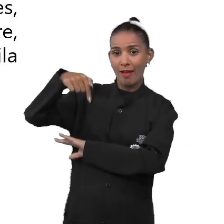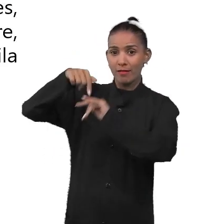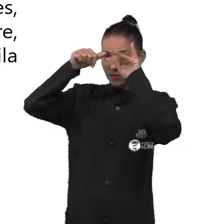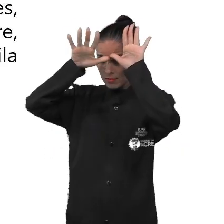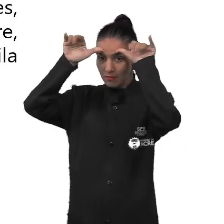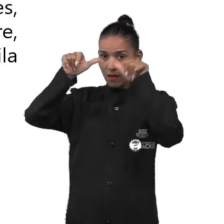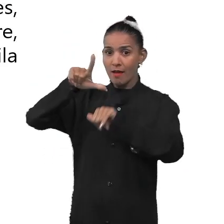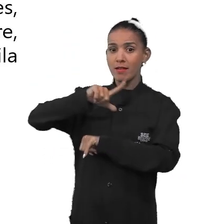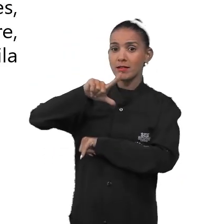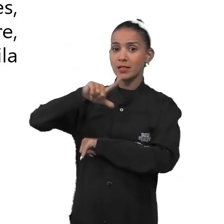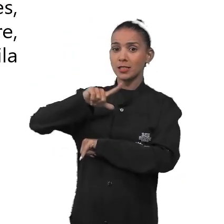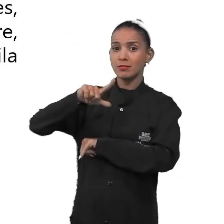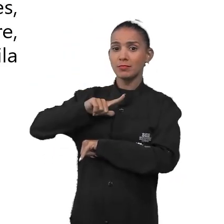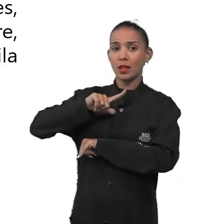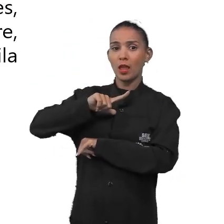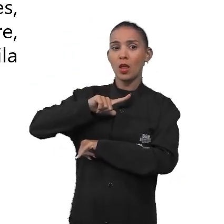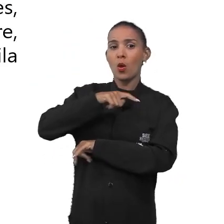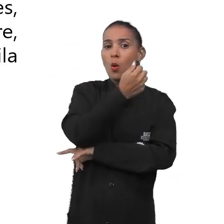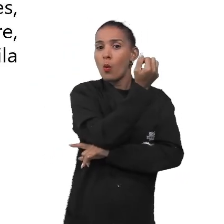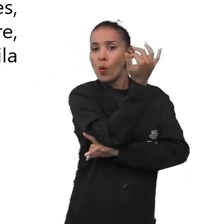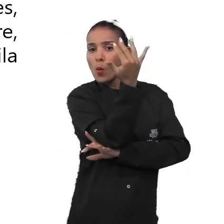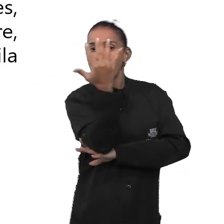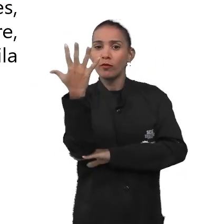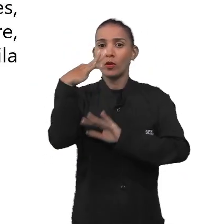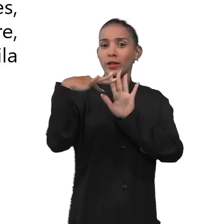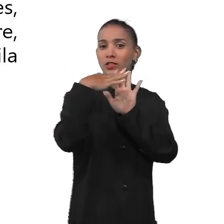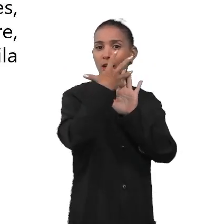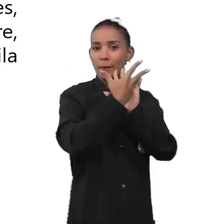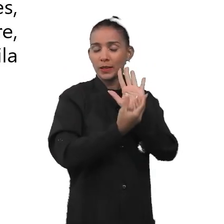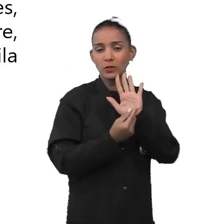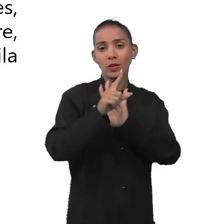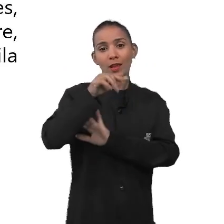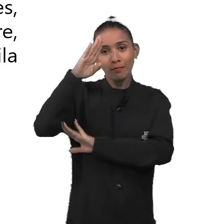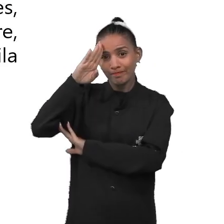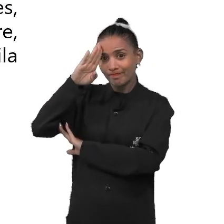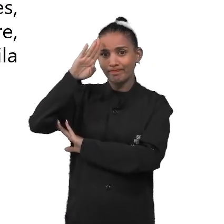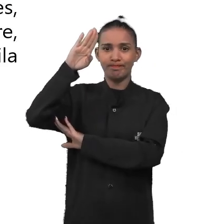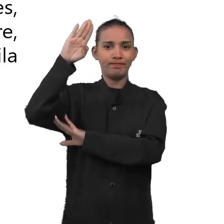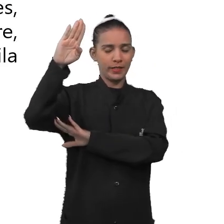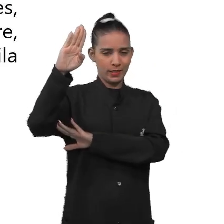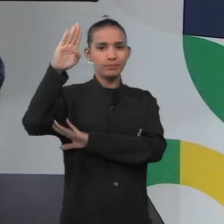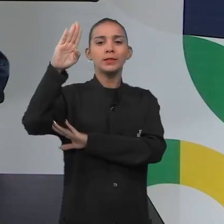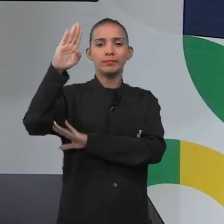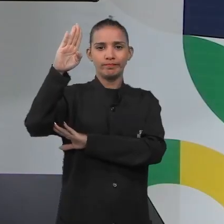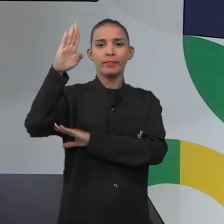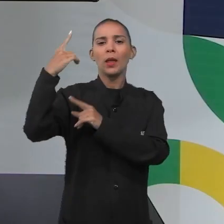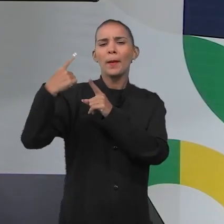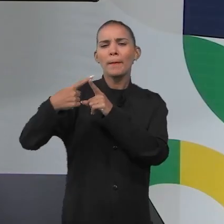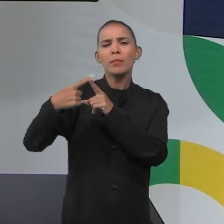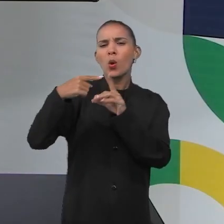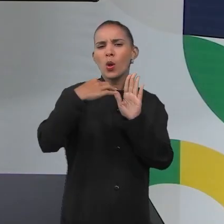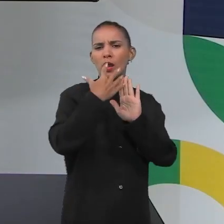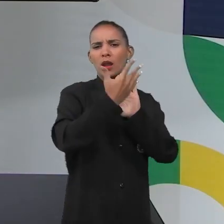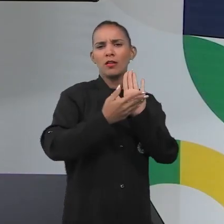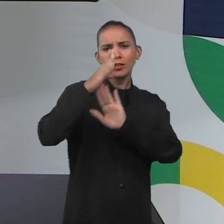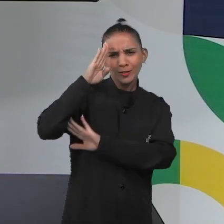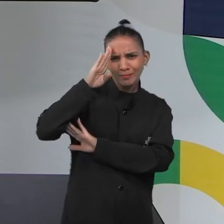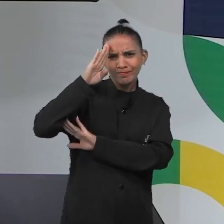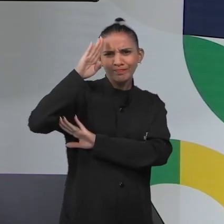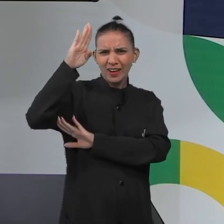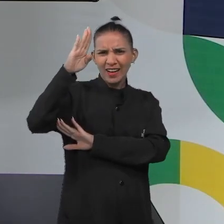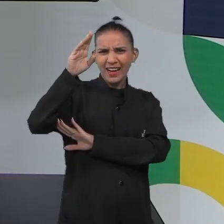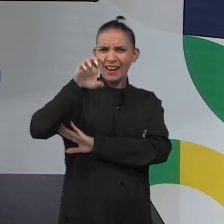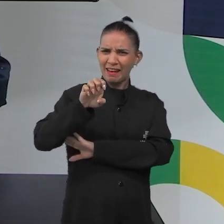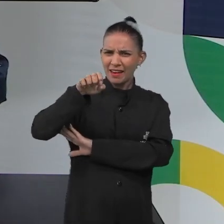conhecemos como floresta amazônica, tá? Por que que é a floresta amazônica do tipo equatorial? Por causa